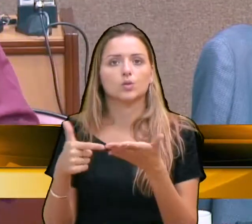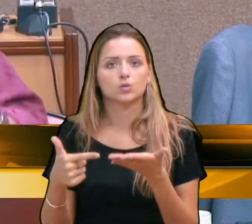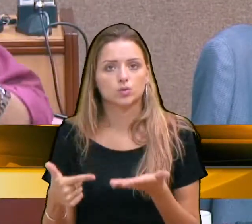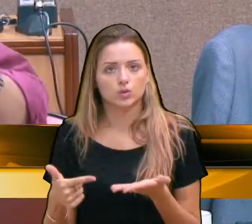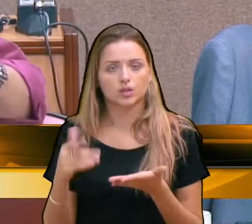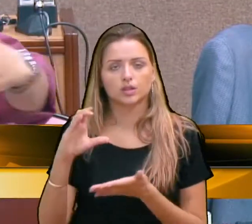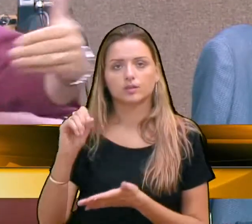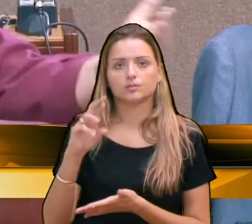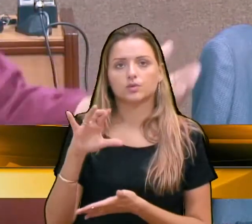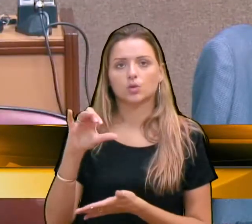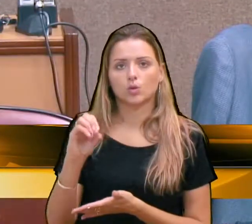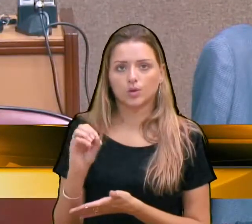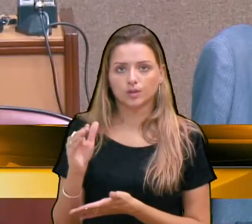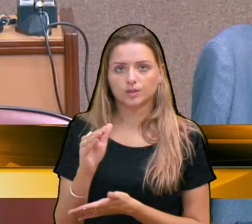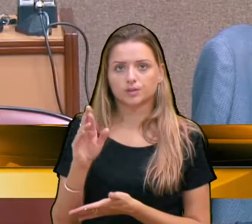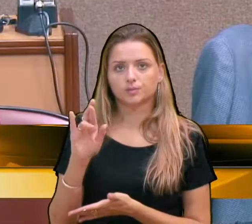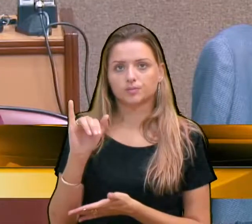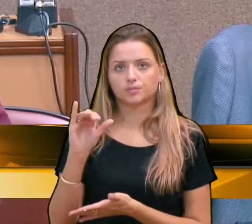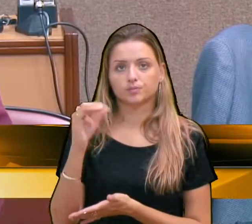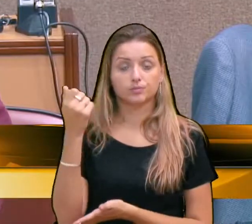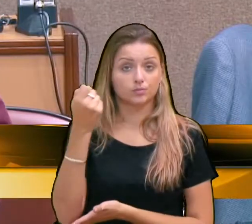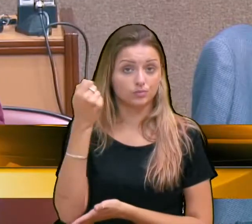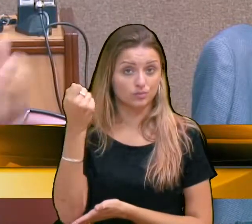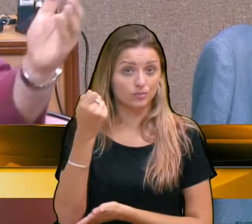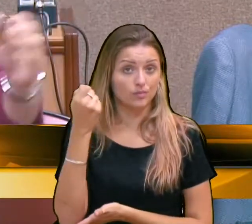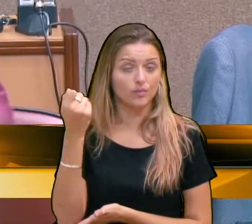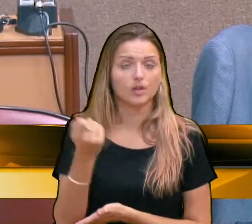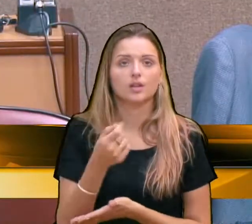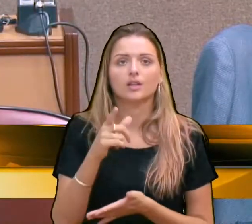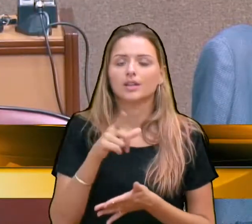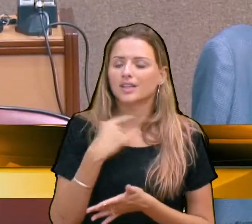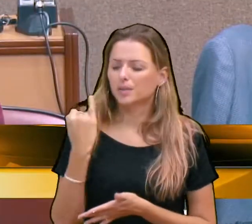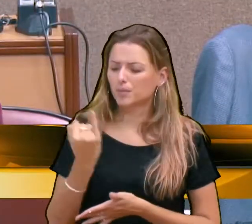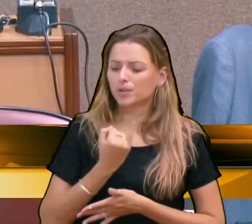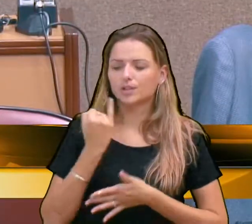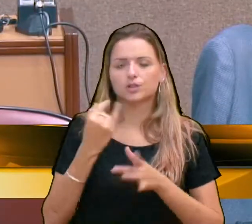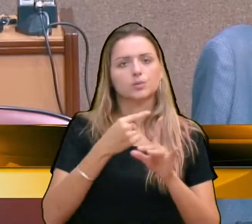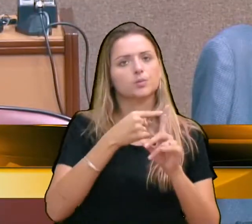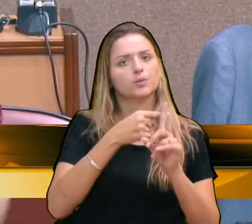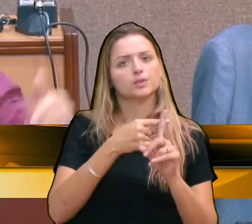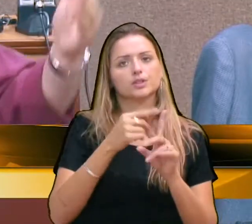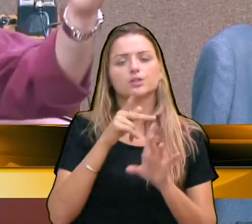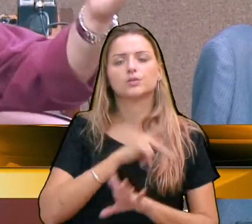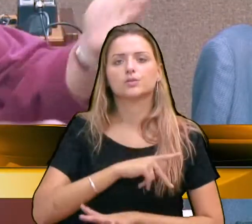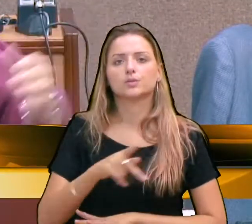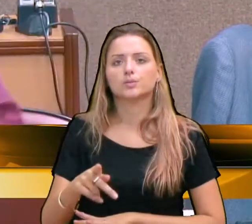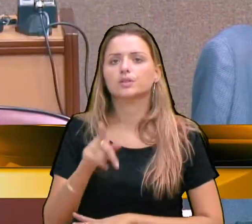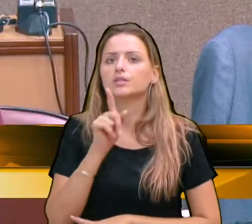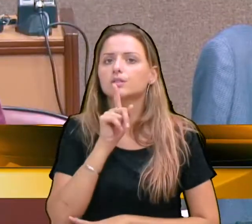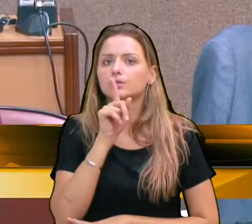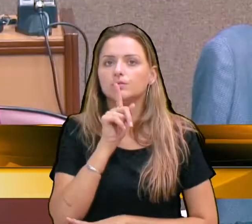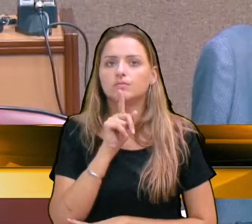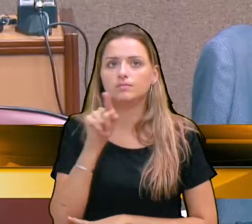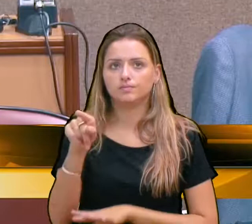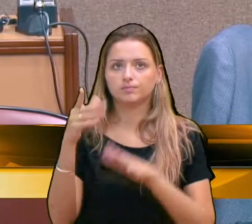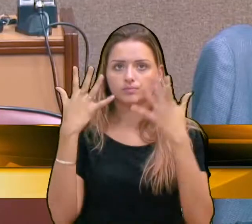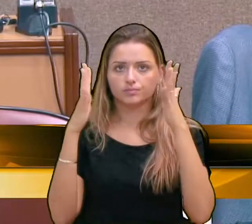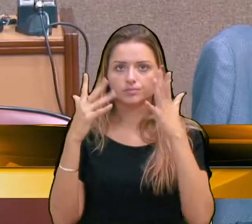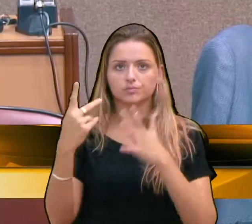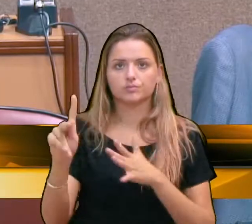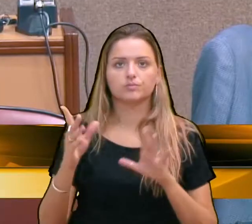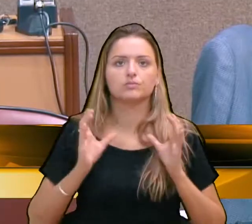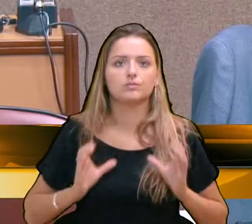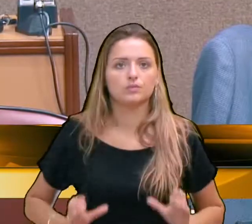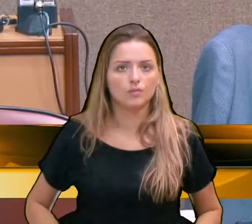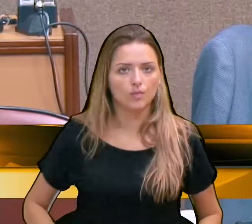Grandense, enfim, todo um manancial de informações que temos. Então, foi extremamente positivo o presidente Alberto, né, elogiar a sua postura